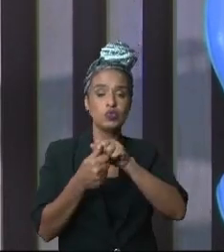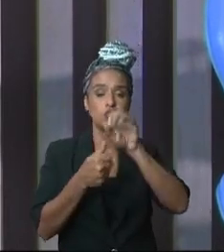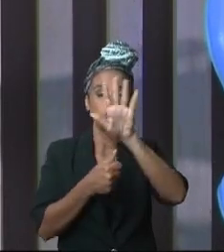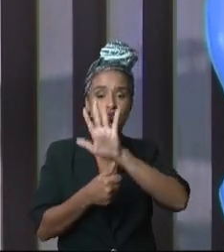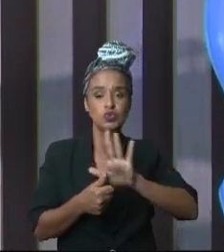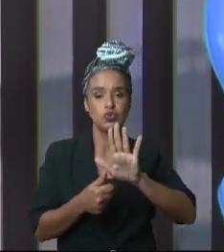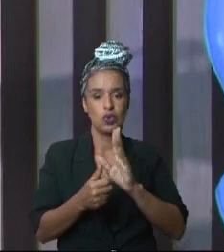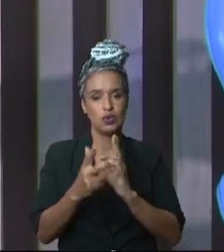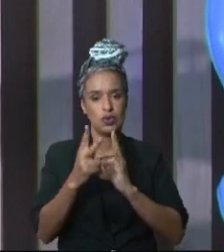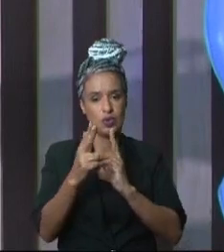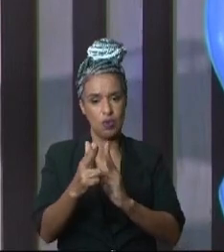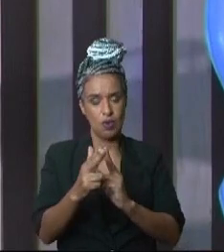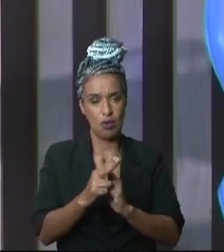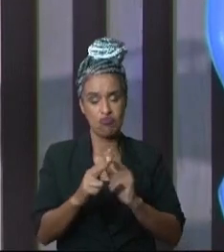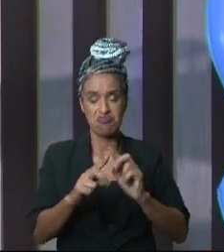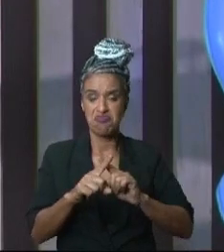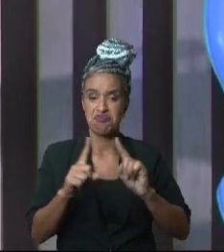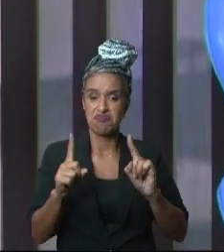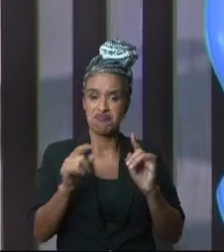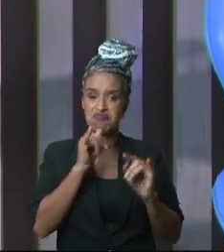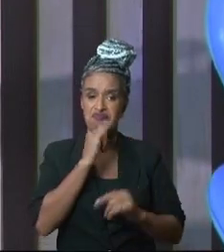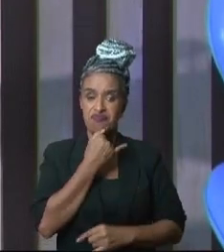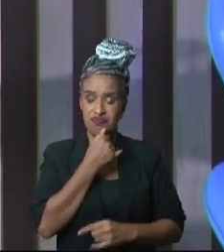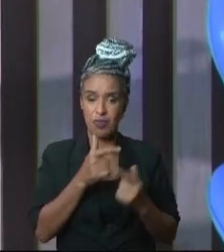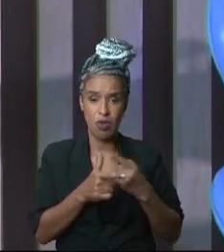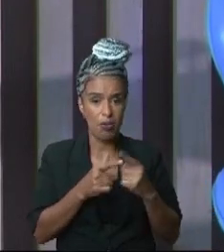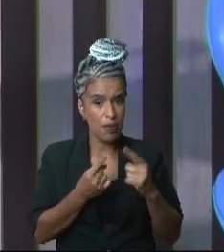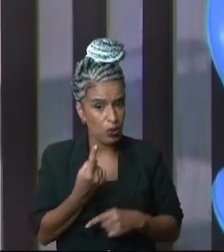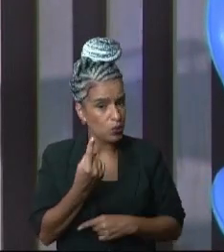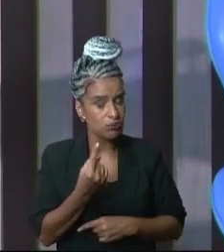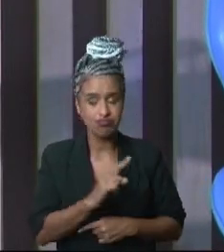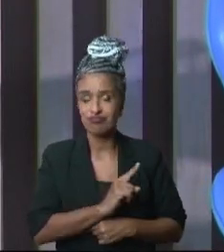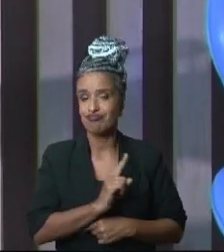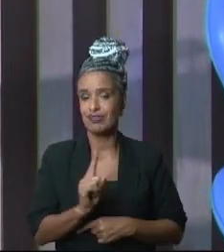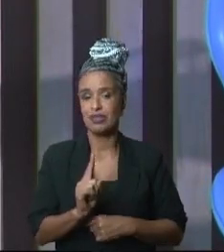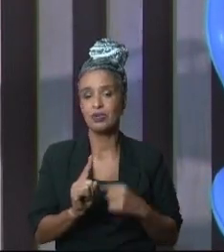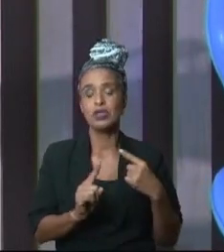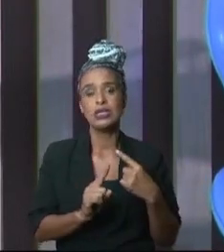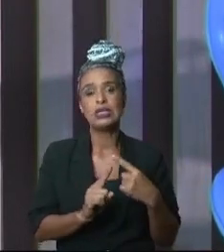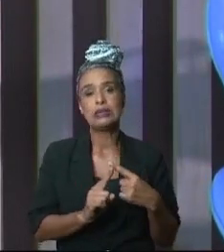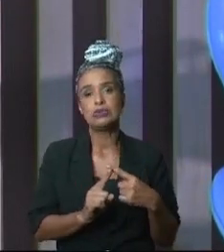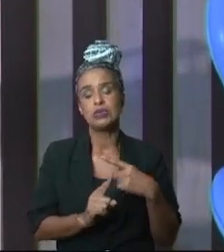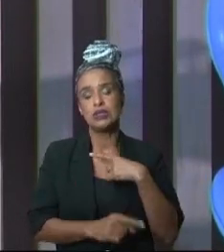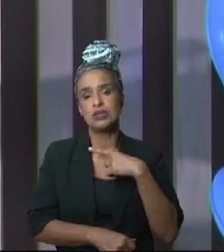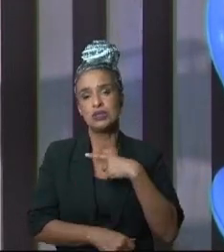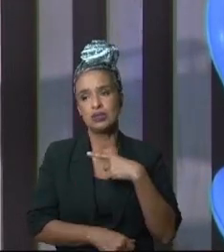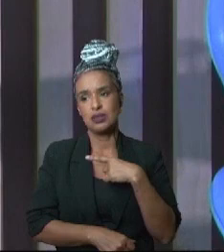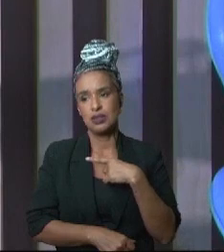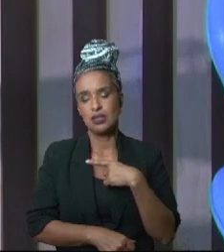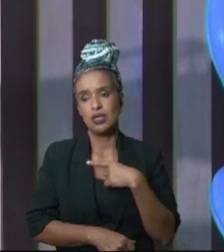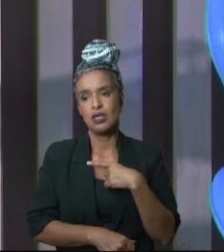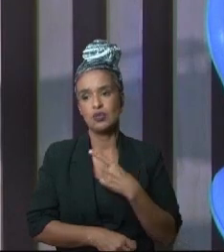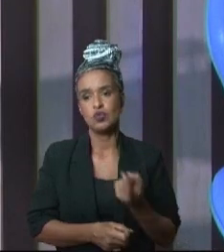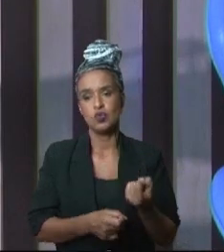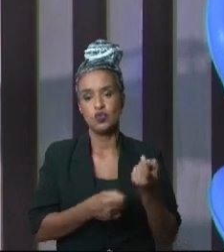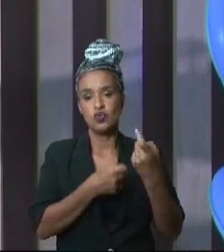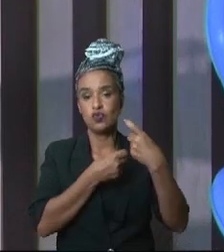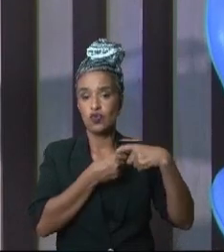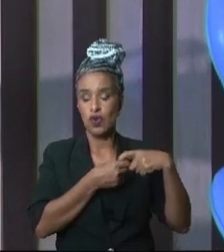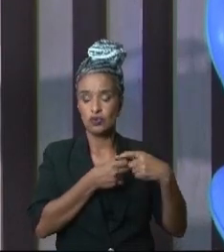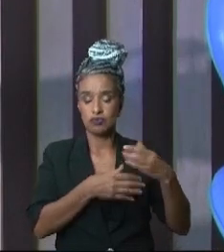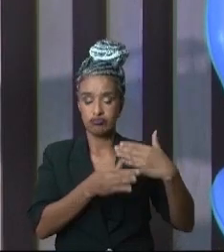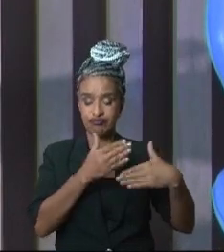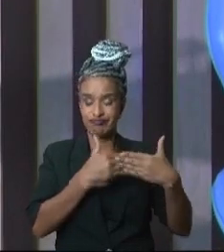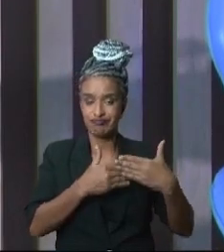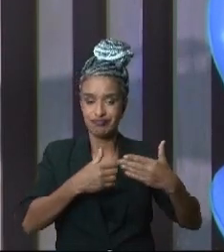ordem. Mas, infelizmente, isso não é o único problema que nós temos. Nós também temos o retorno